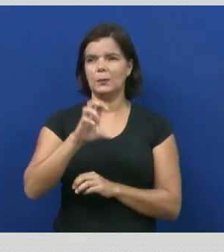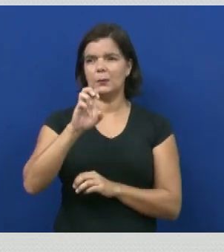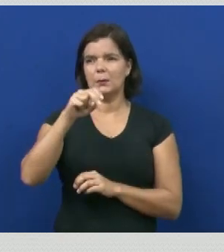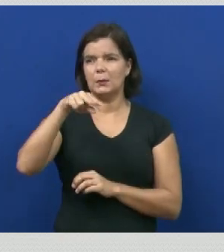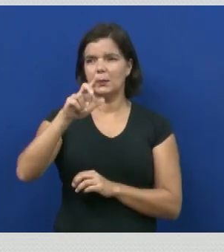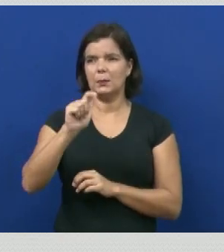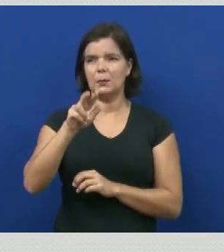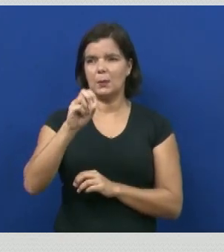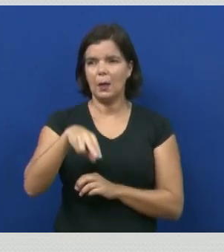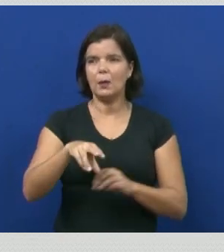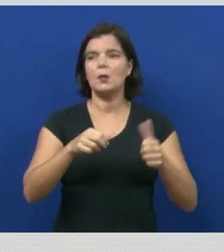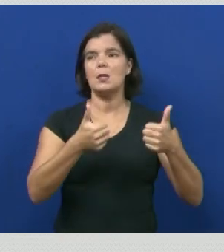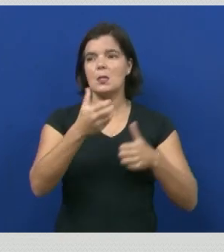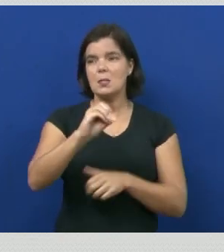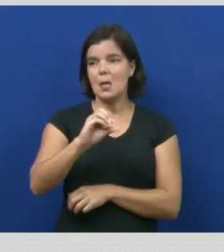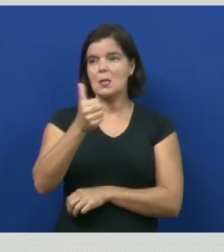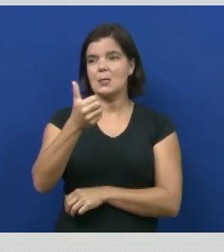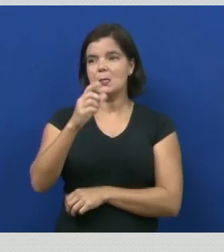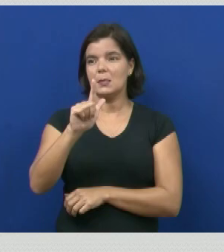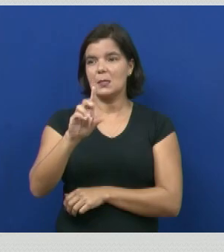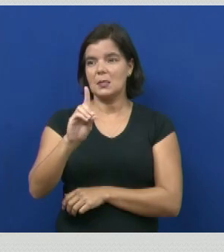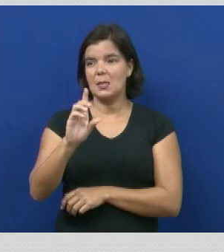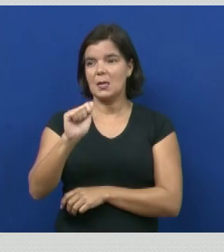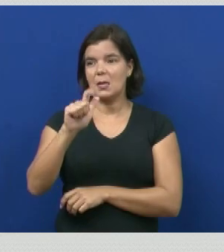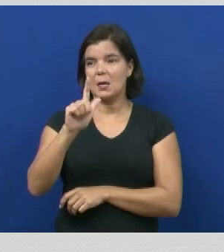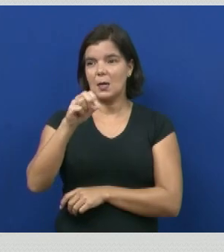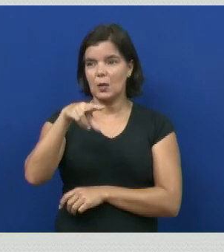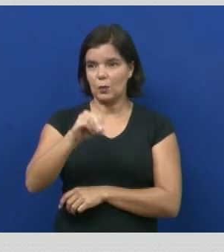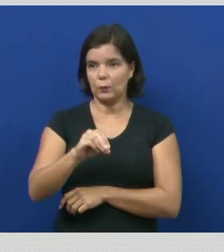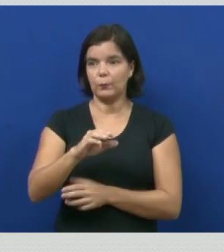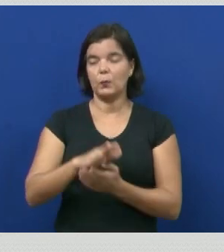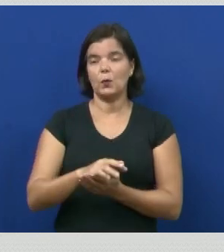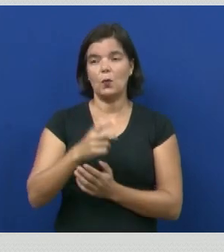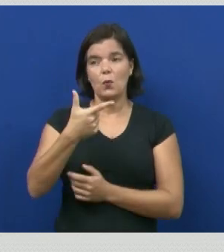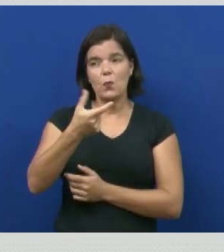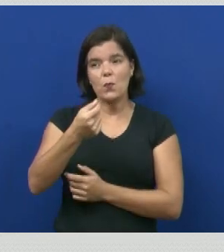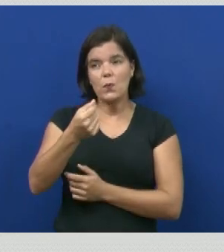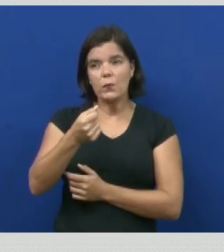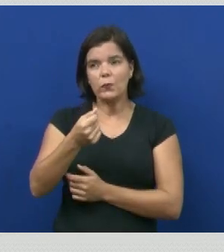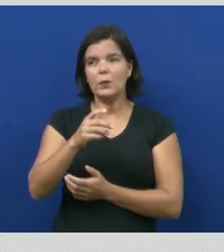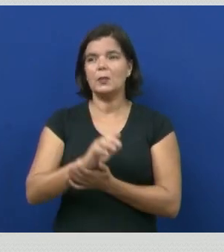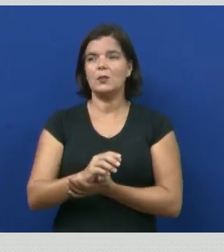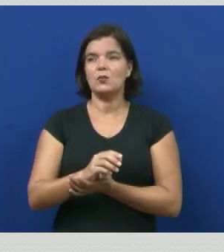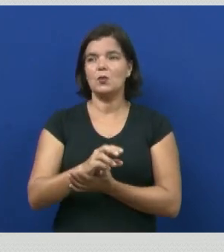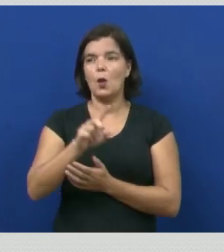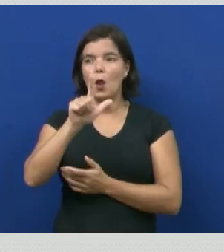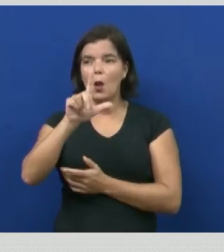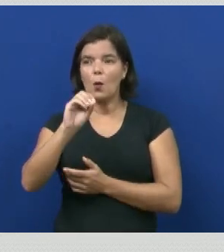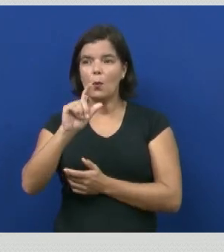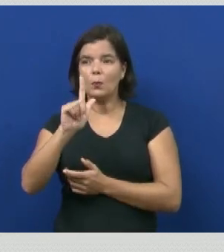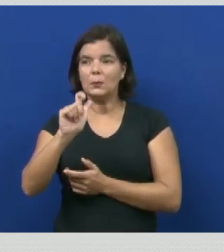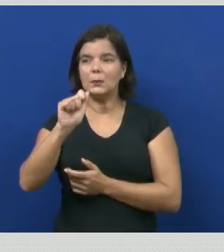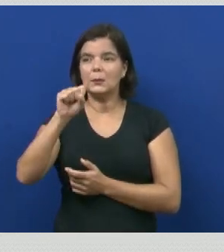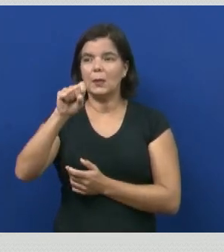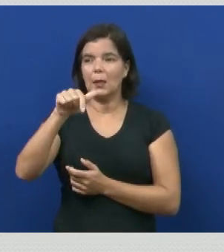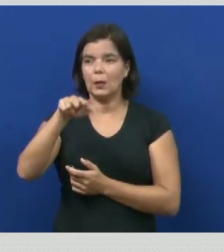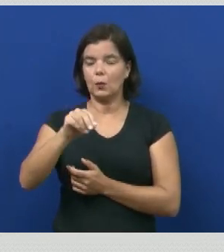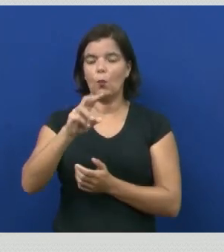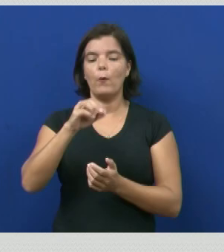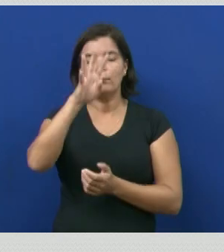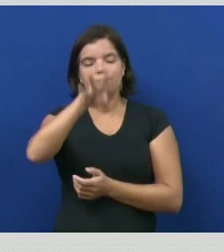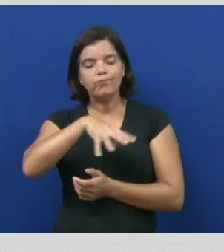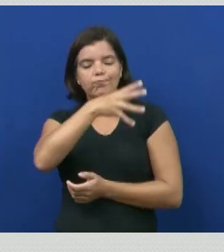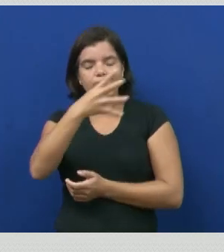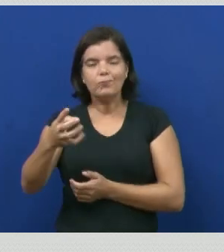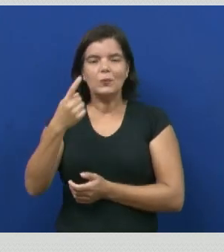10, decágono. E com 20, icoságono. Se você observar na tabela, a maioria das palavras ali tem